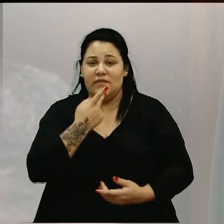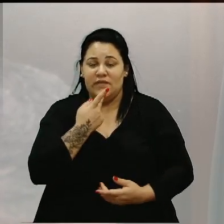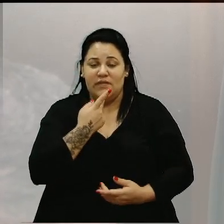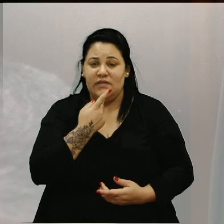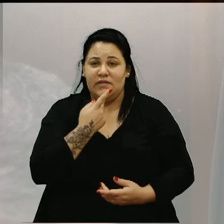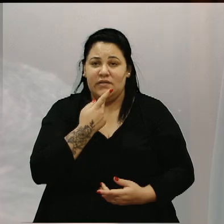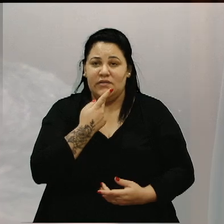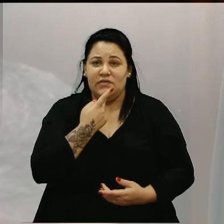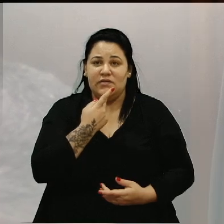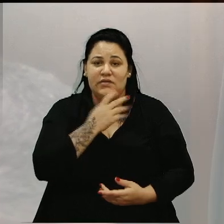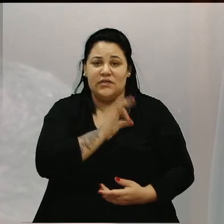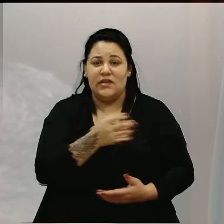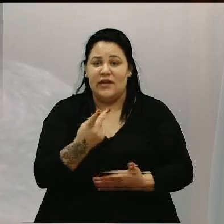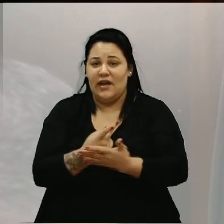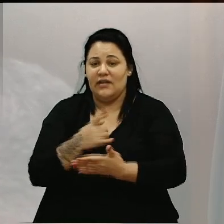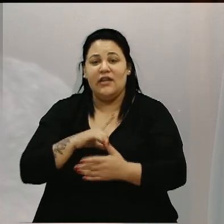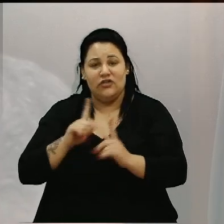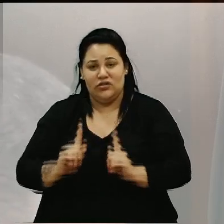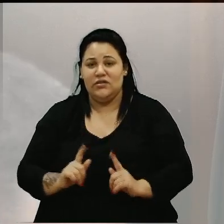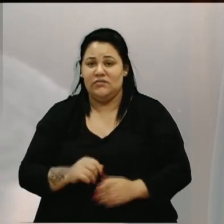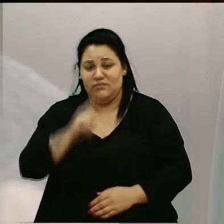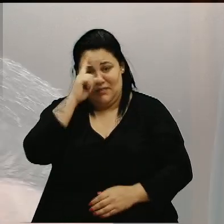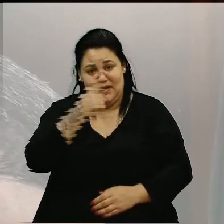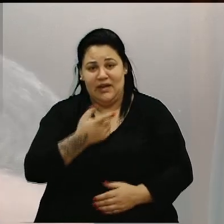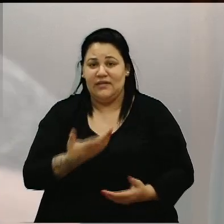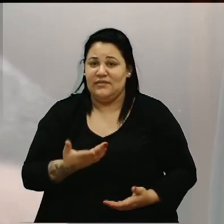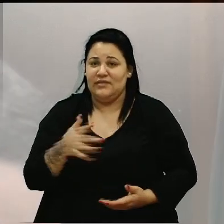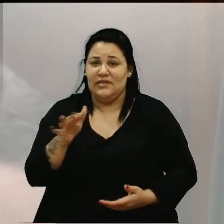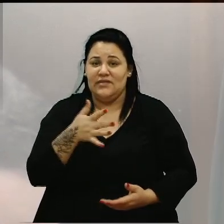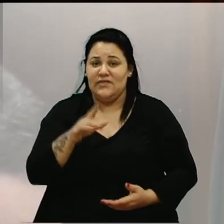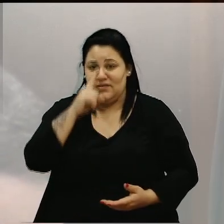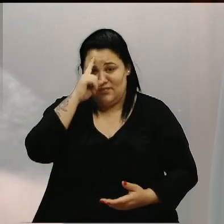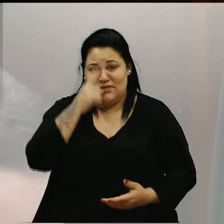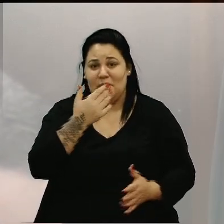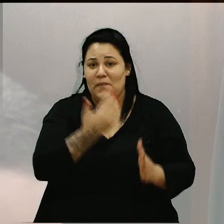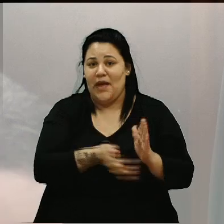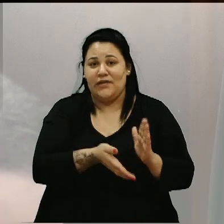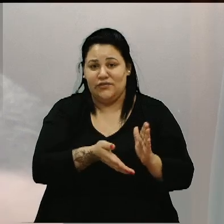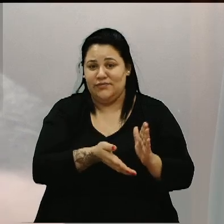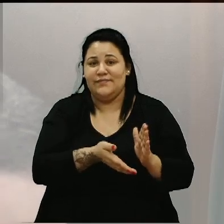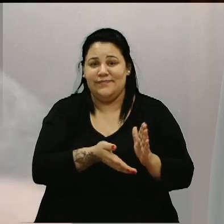errado, tem comando. E o comando, às vezes o comando pode perder